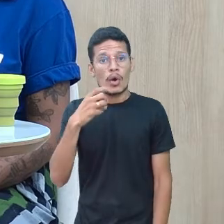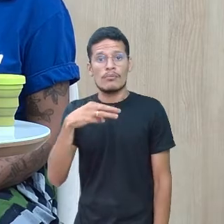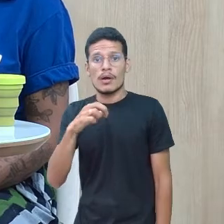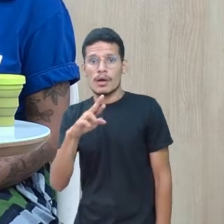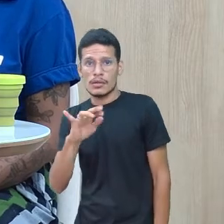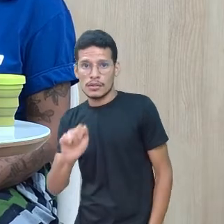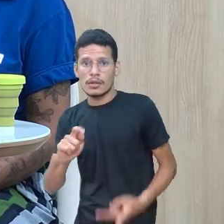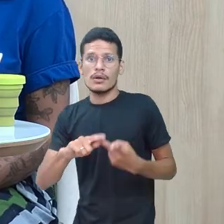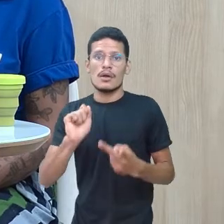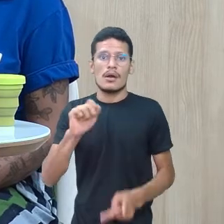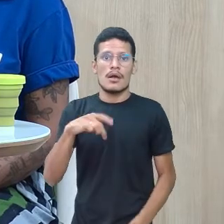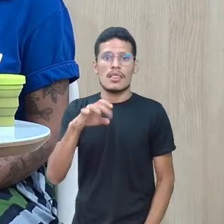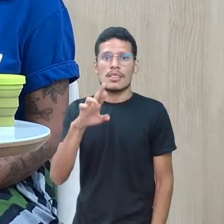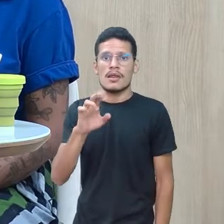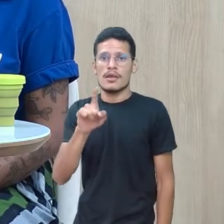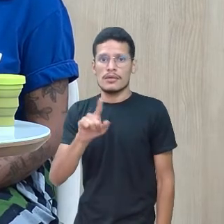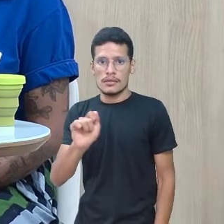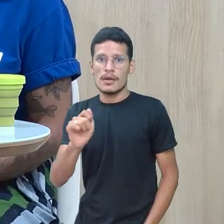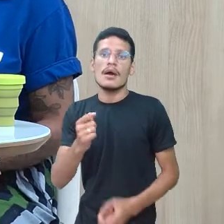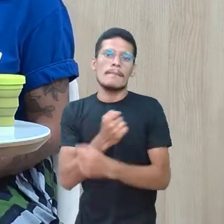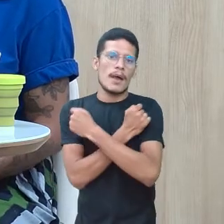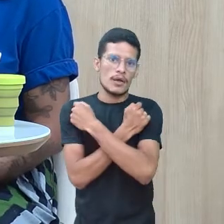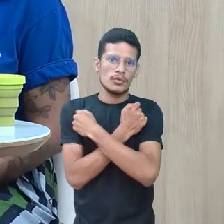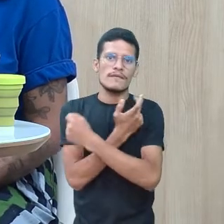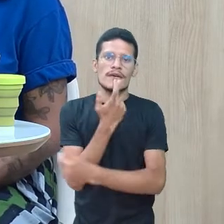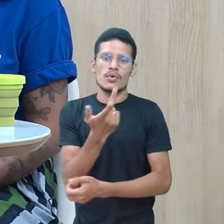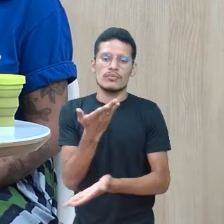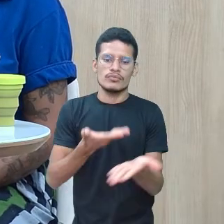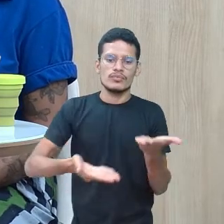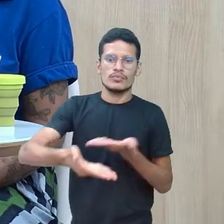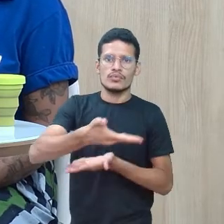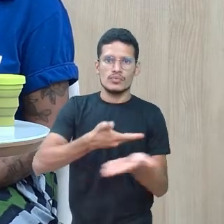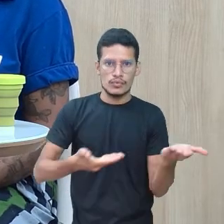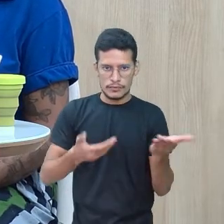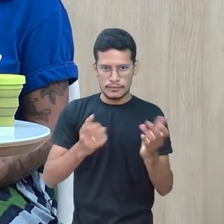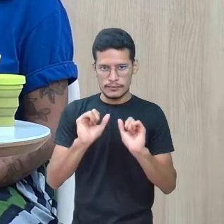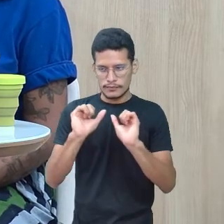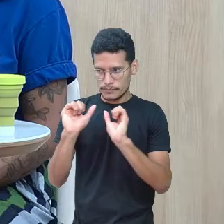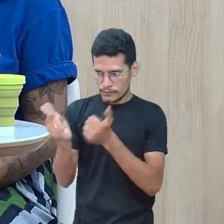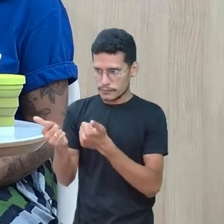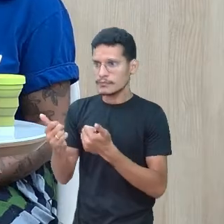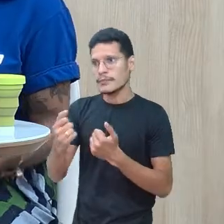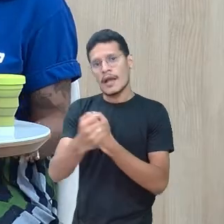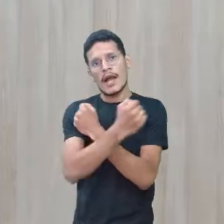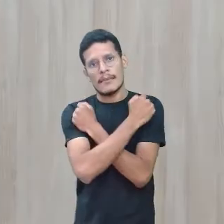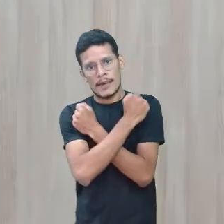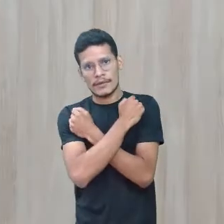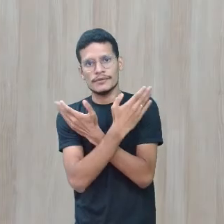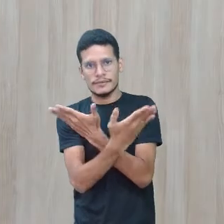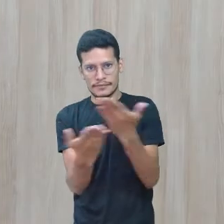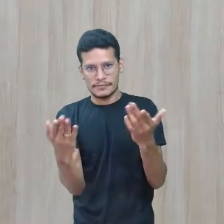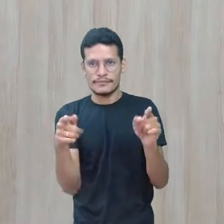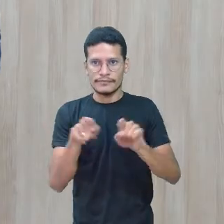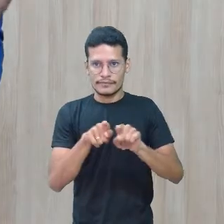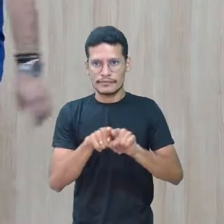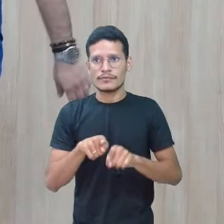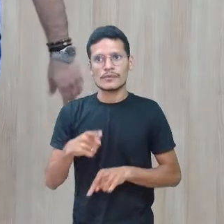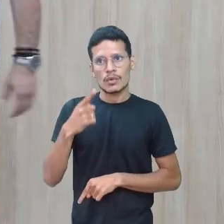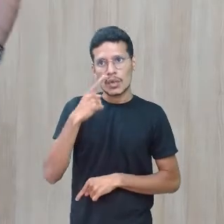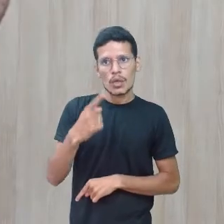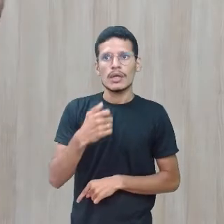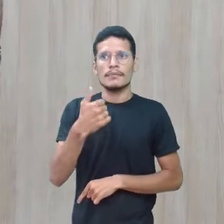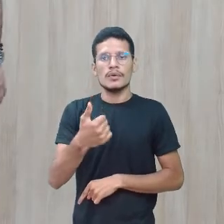e Andresa mandaram um abraço, estão aqui conversando entre elas. Ok, abraço para elas também. Então,